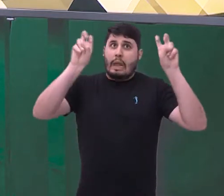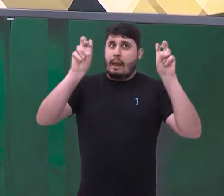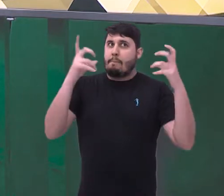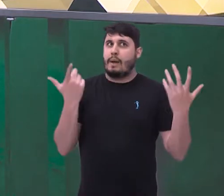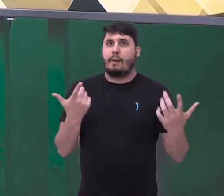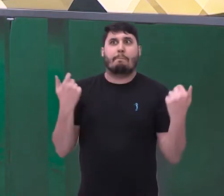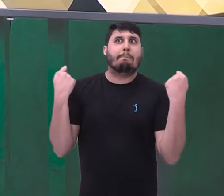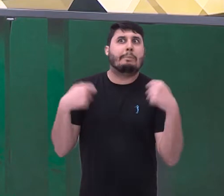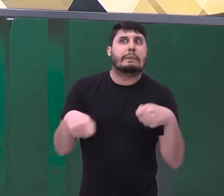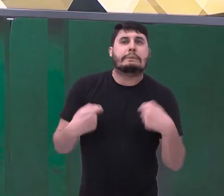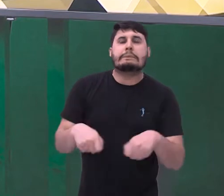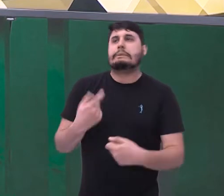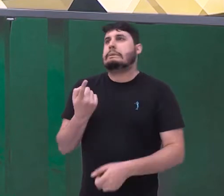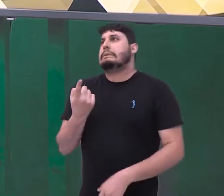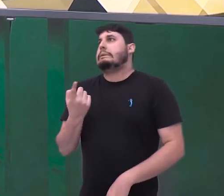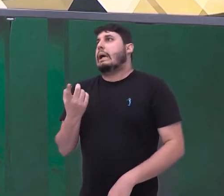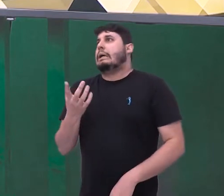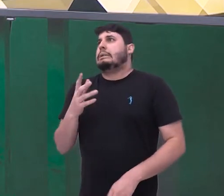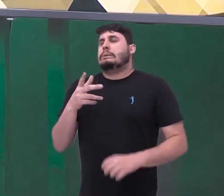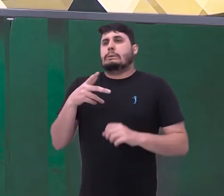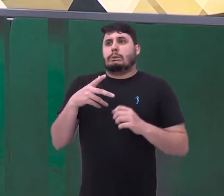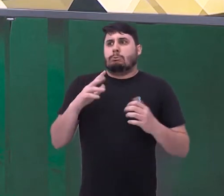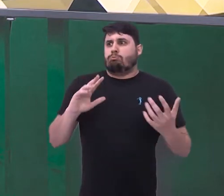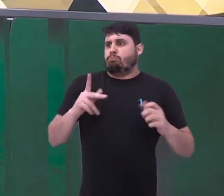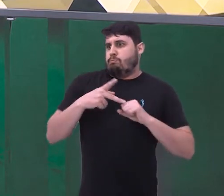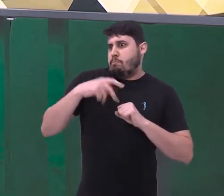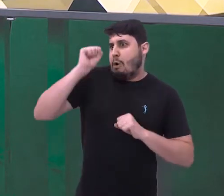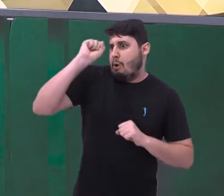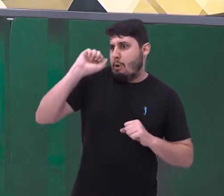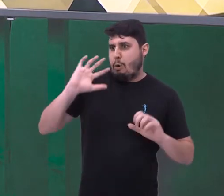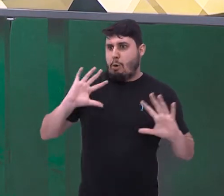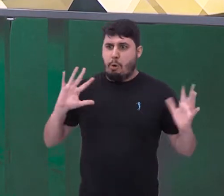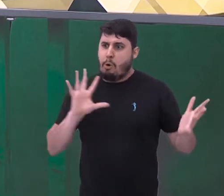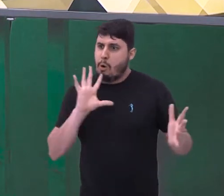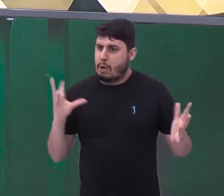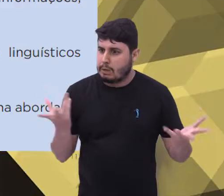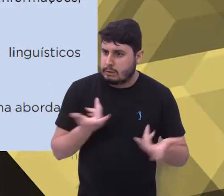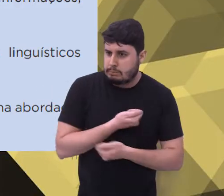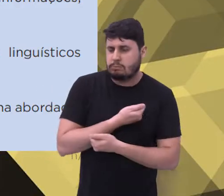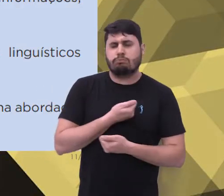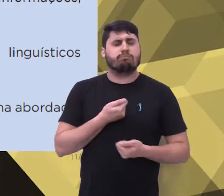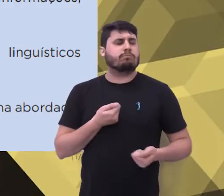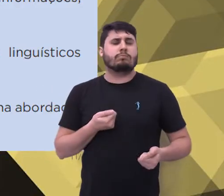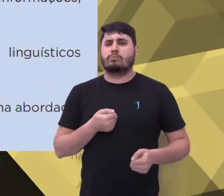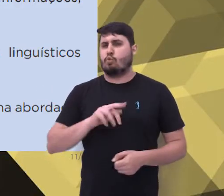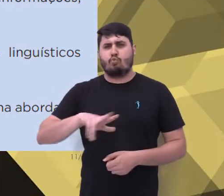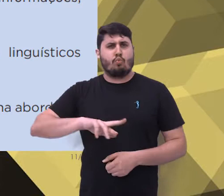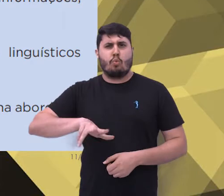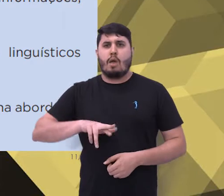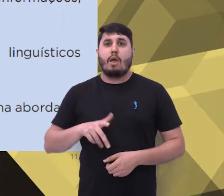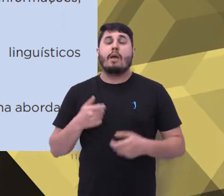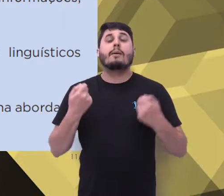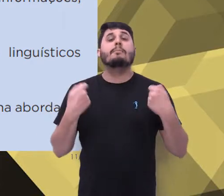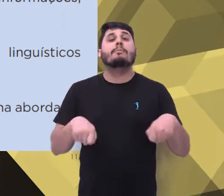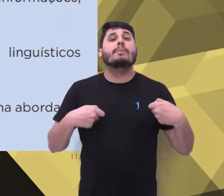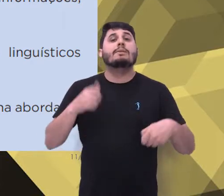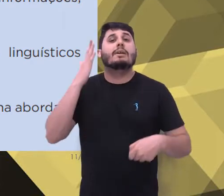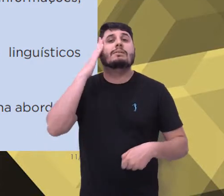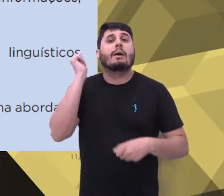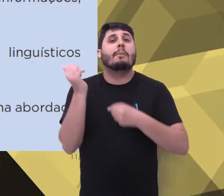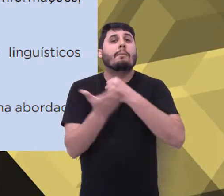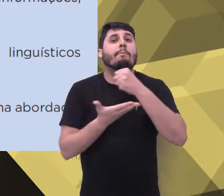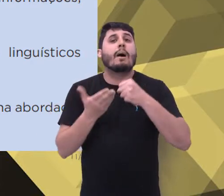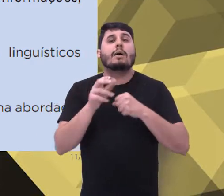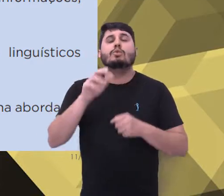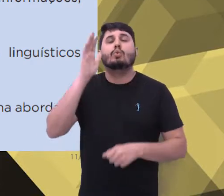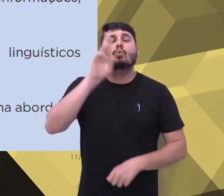você tem que ser especialista. É um tema que você saiba. Tenha conhecimento para fazer o